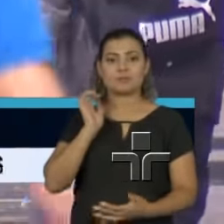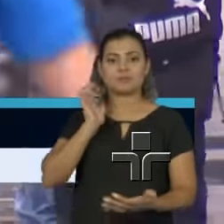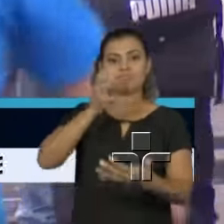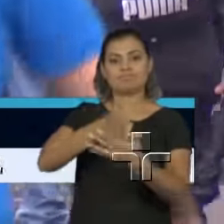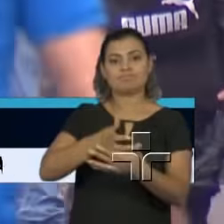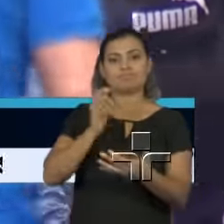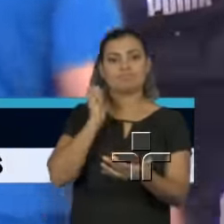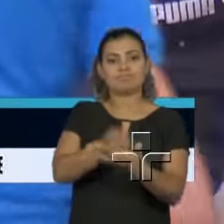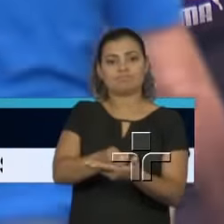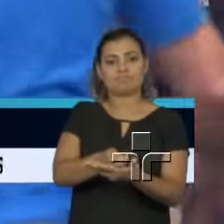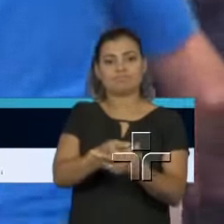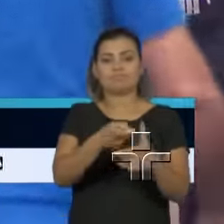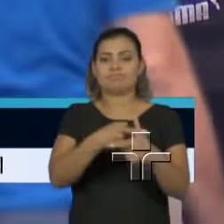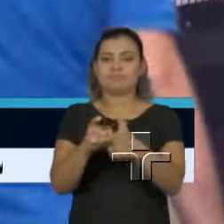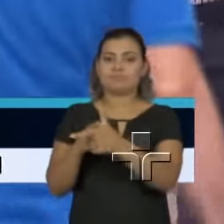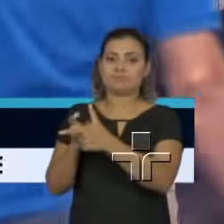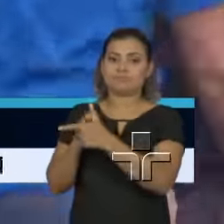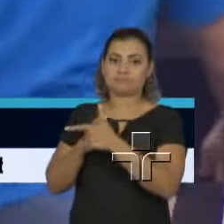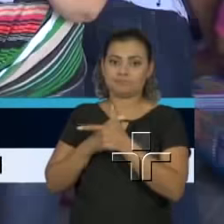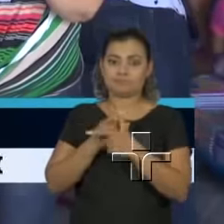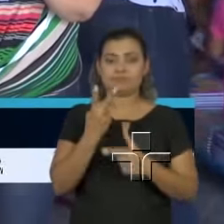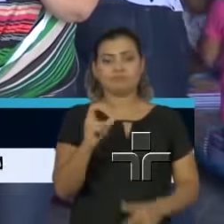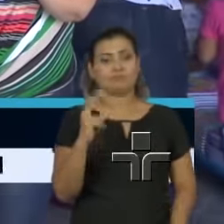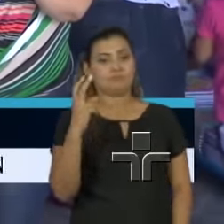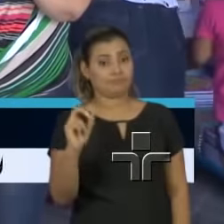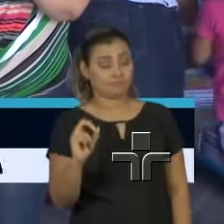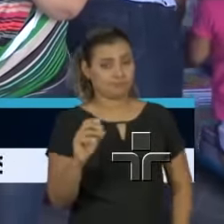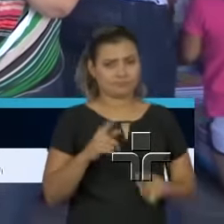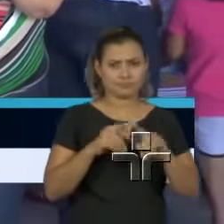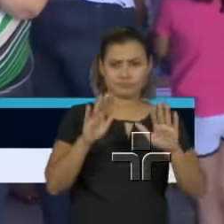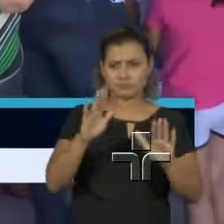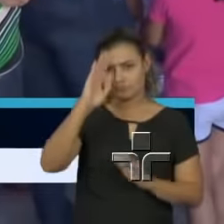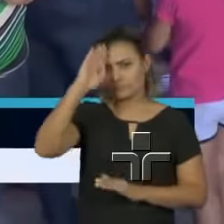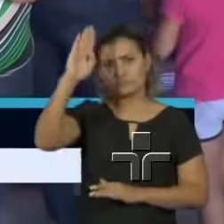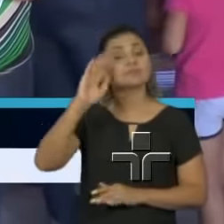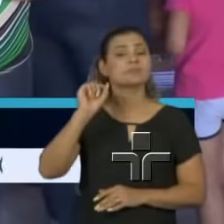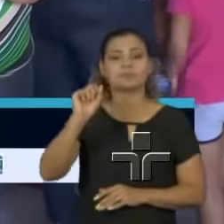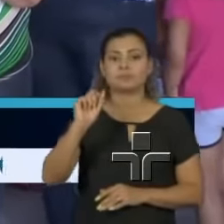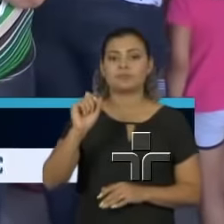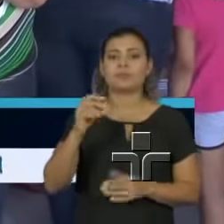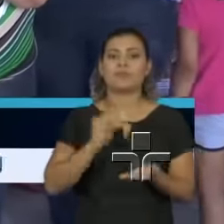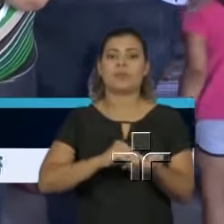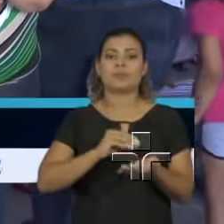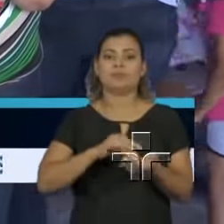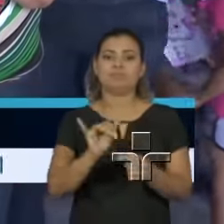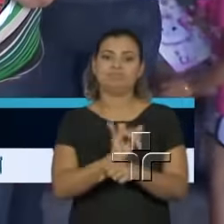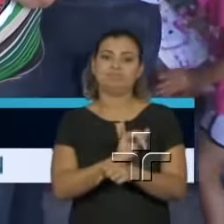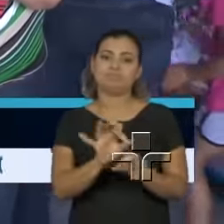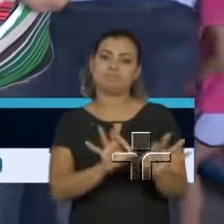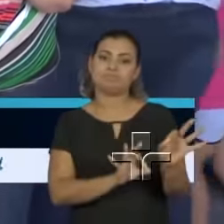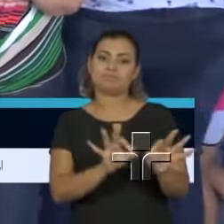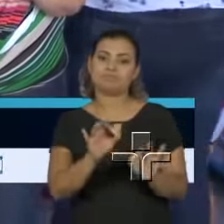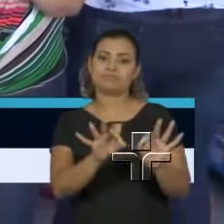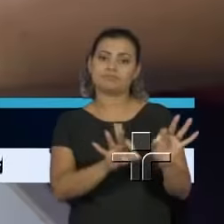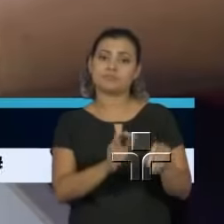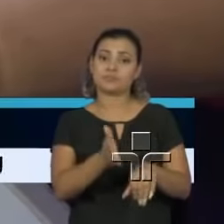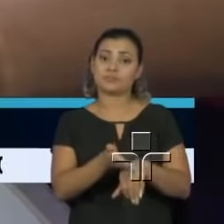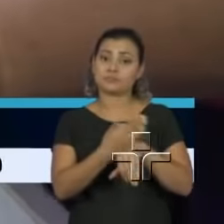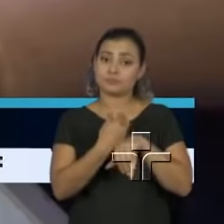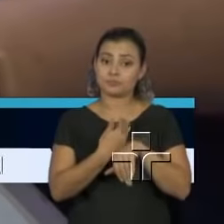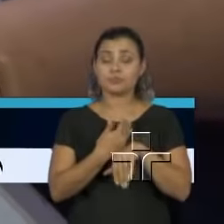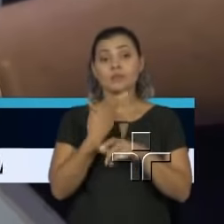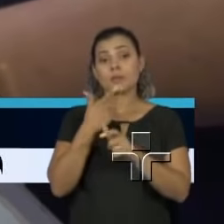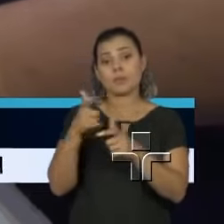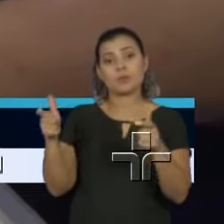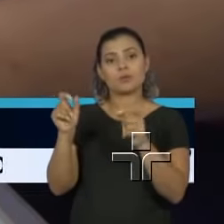para bancar as despesas dos primeiros meses de 2020. A principal razão é a falta de planejamento. 22% dos entrevistados disseram